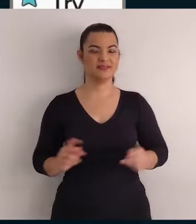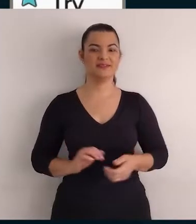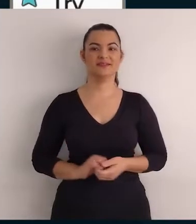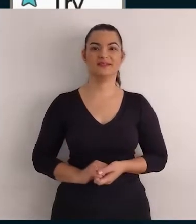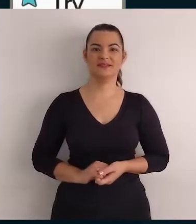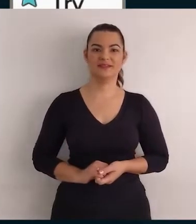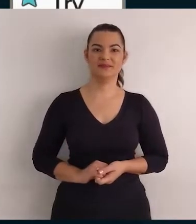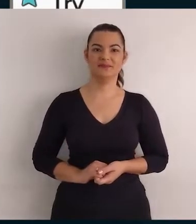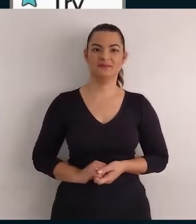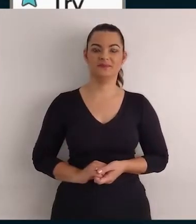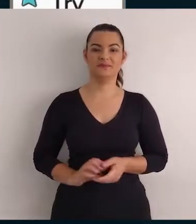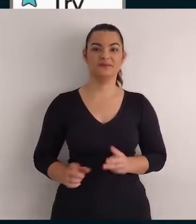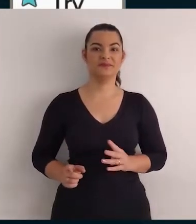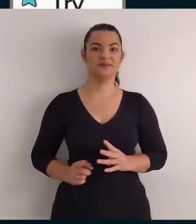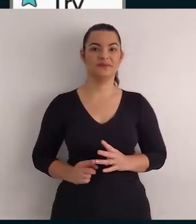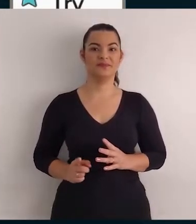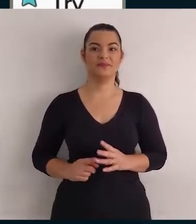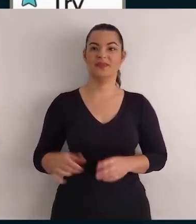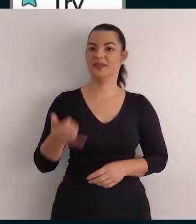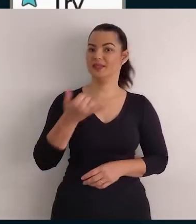Paz.